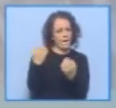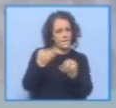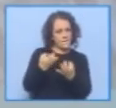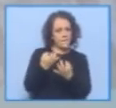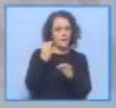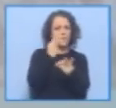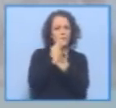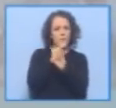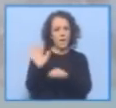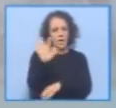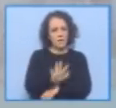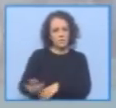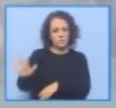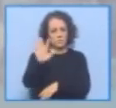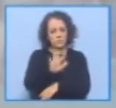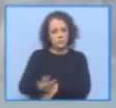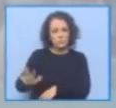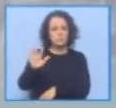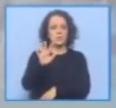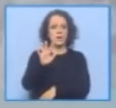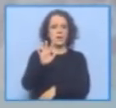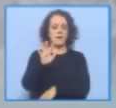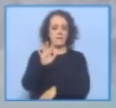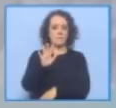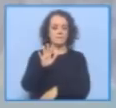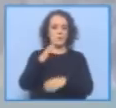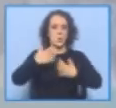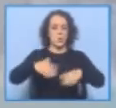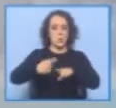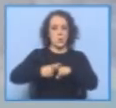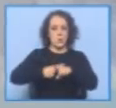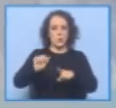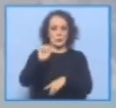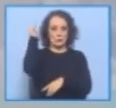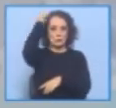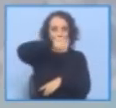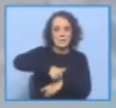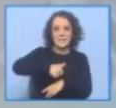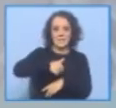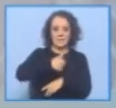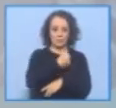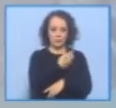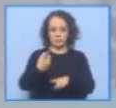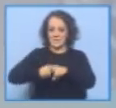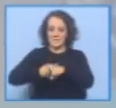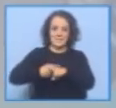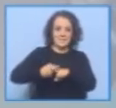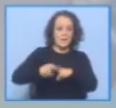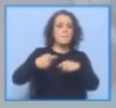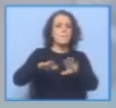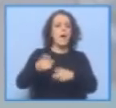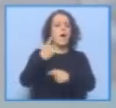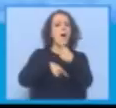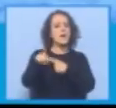estas festividades, apesar do empolgamento, não é, do entusiasmo dos seus sobrinhos, mas por lá também as coisas já não